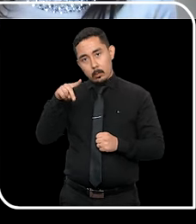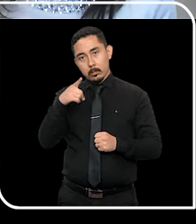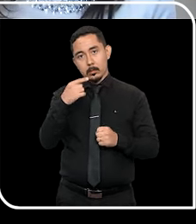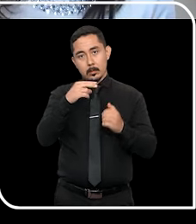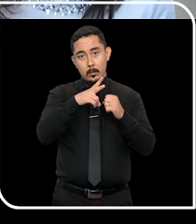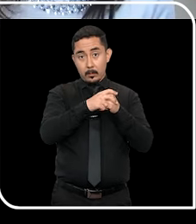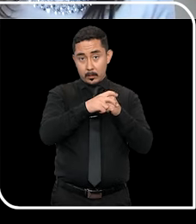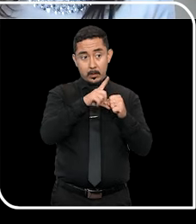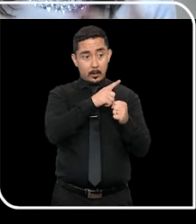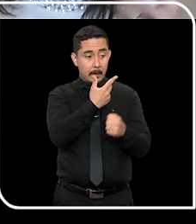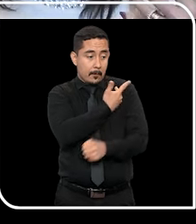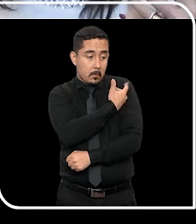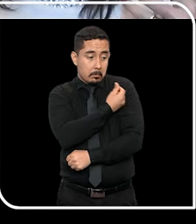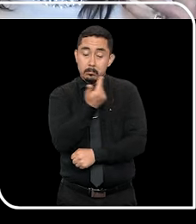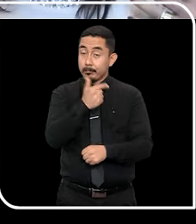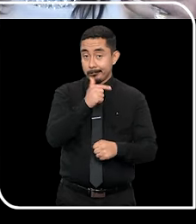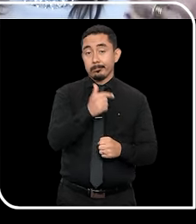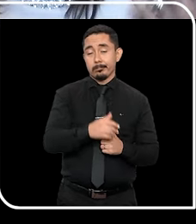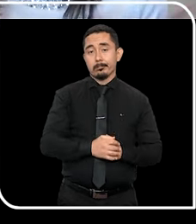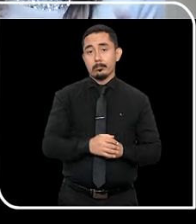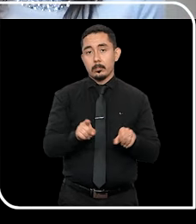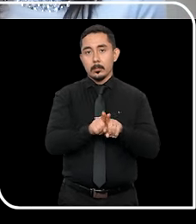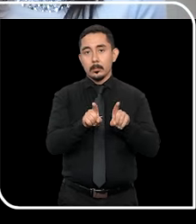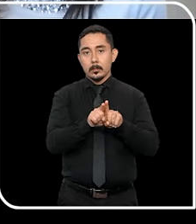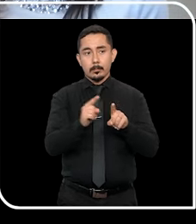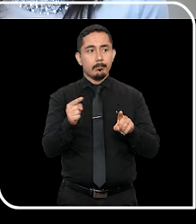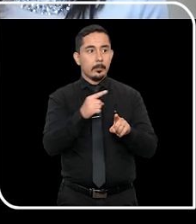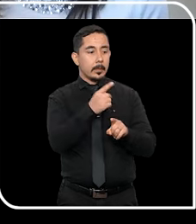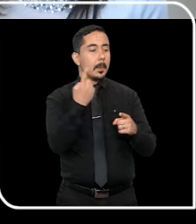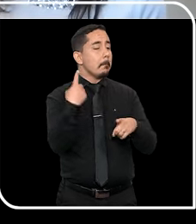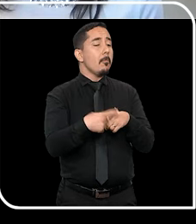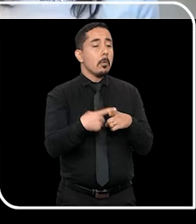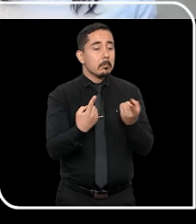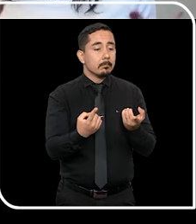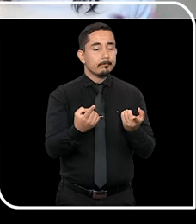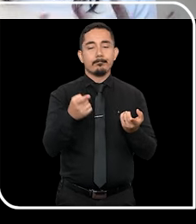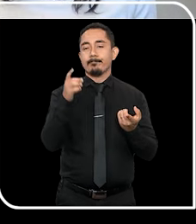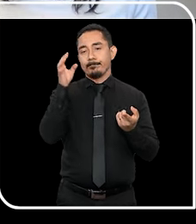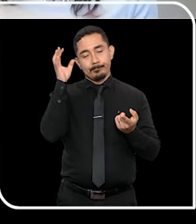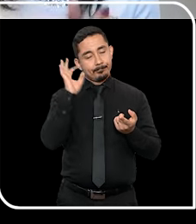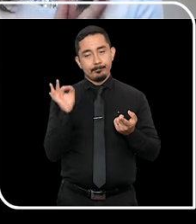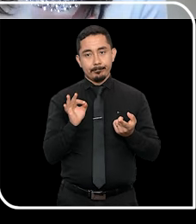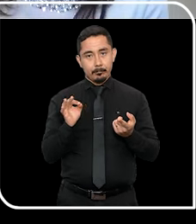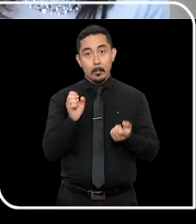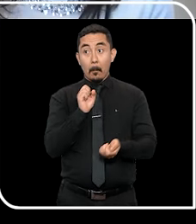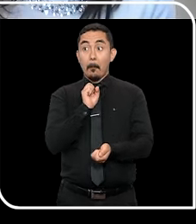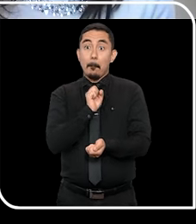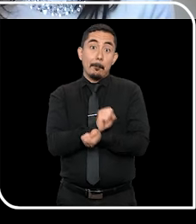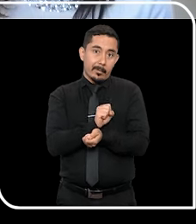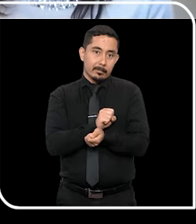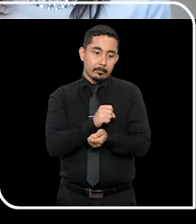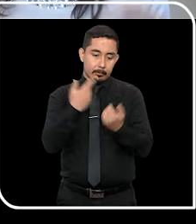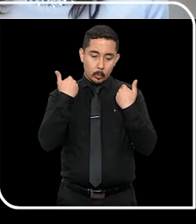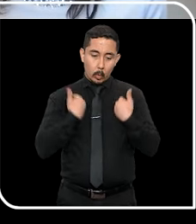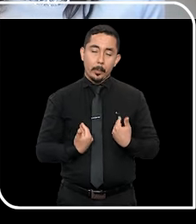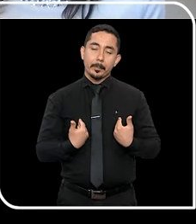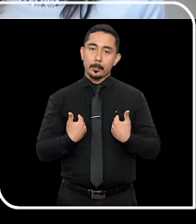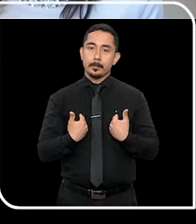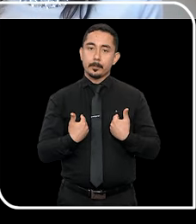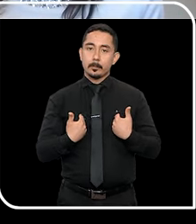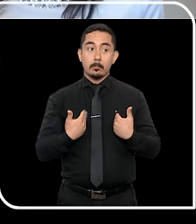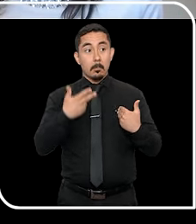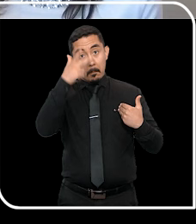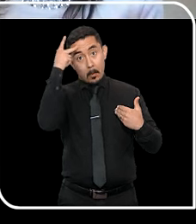é um vírus que não tem vacina que não tem causa definida assim é uma paralisia Sem Causa definida e que pode